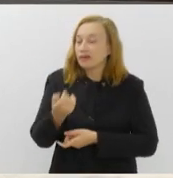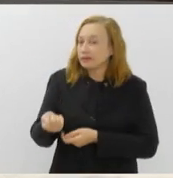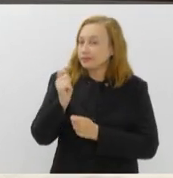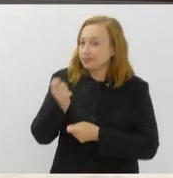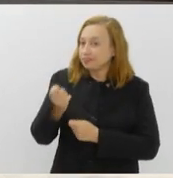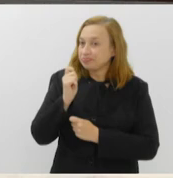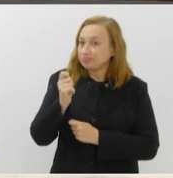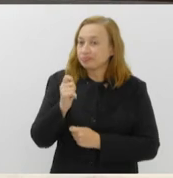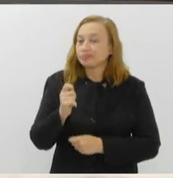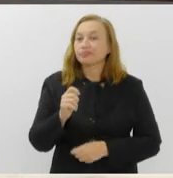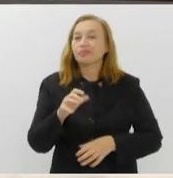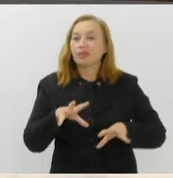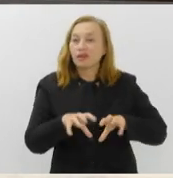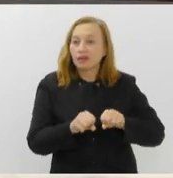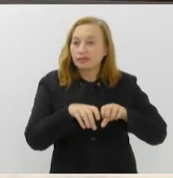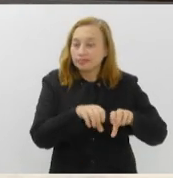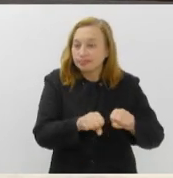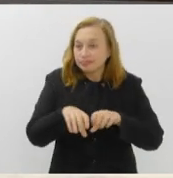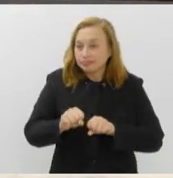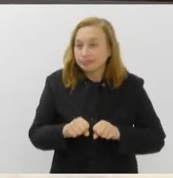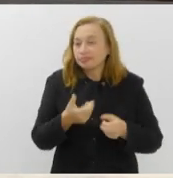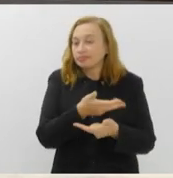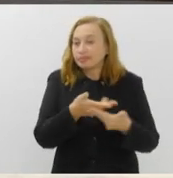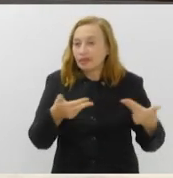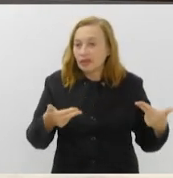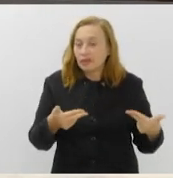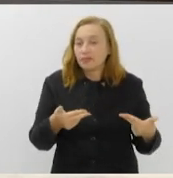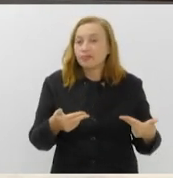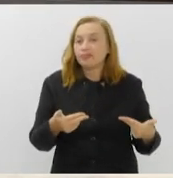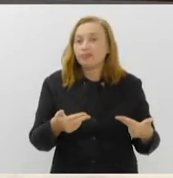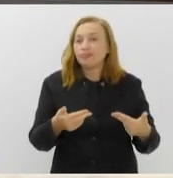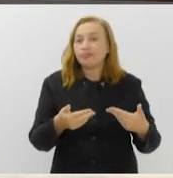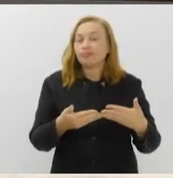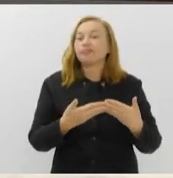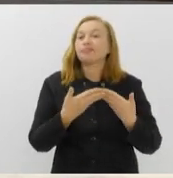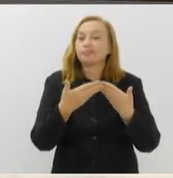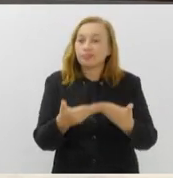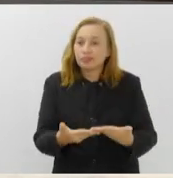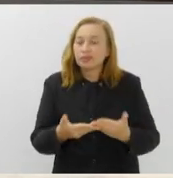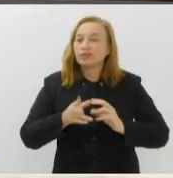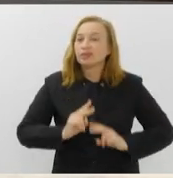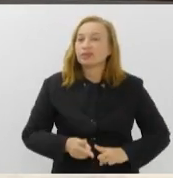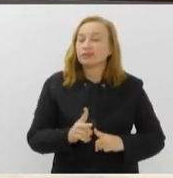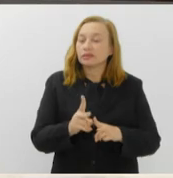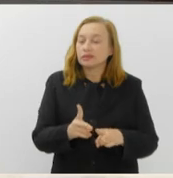pesca artesanal, na qual tiramos vários encaminhamentos que continuam aí